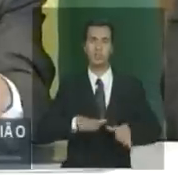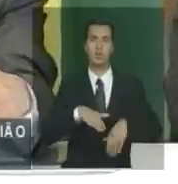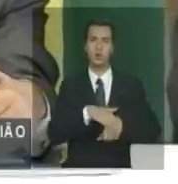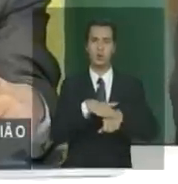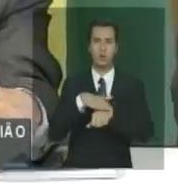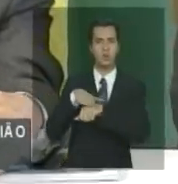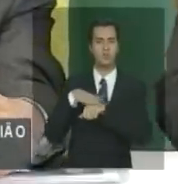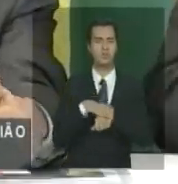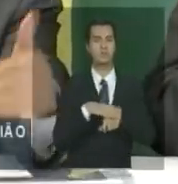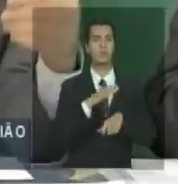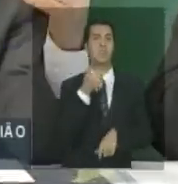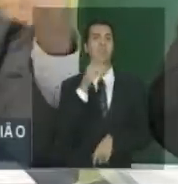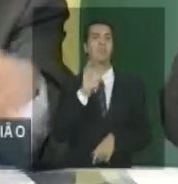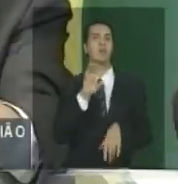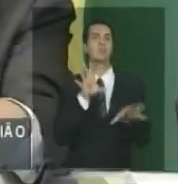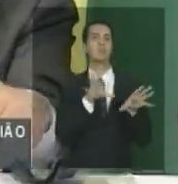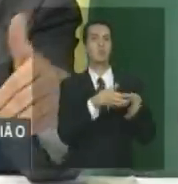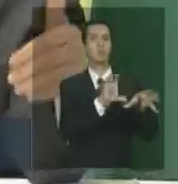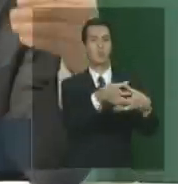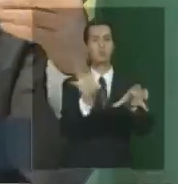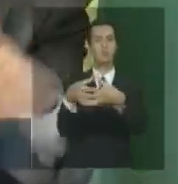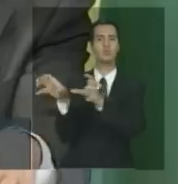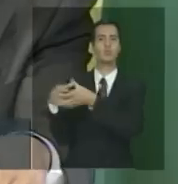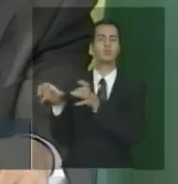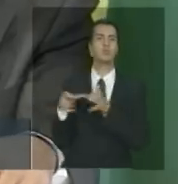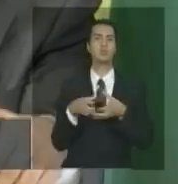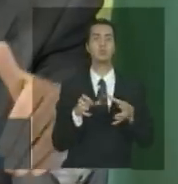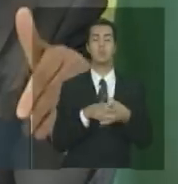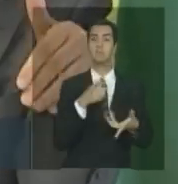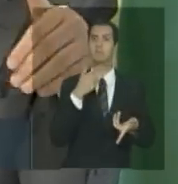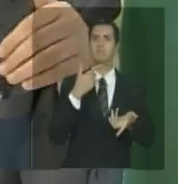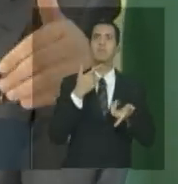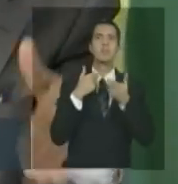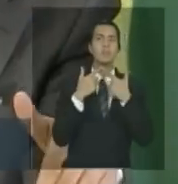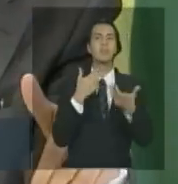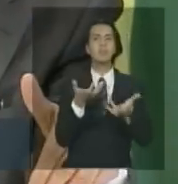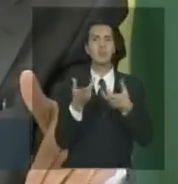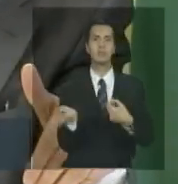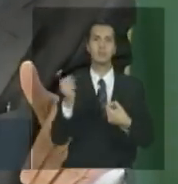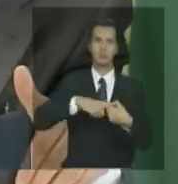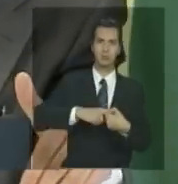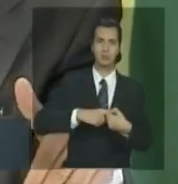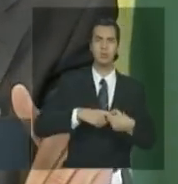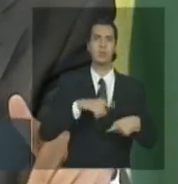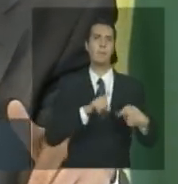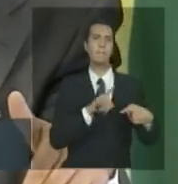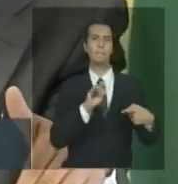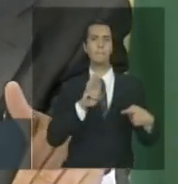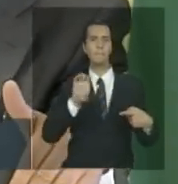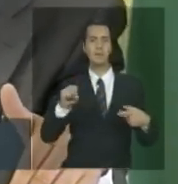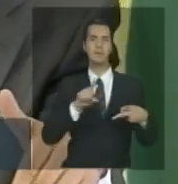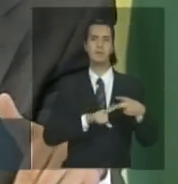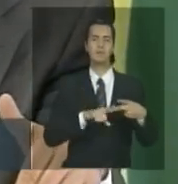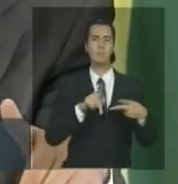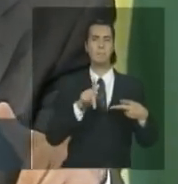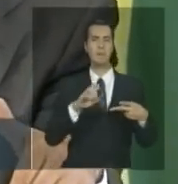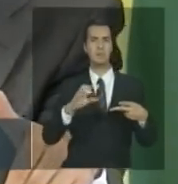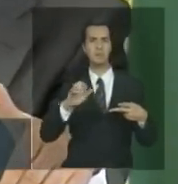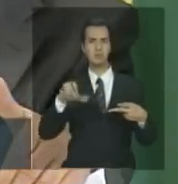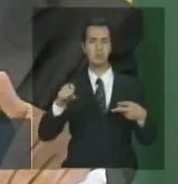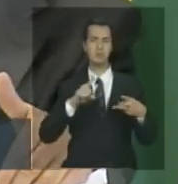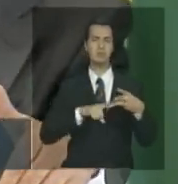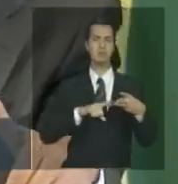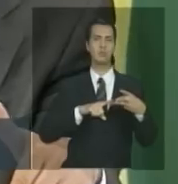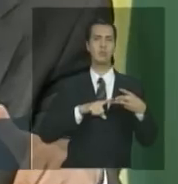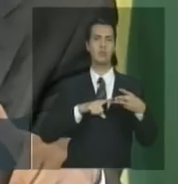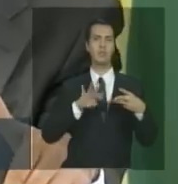estão entusiasmados para entrar, estão entrando, né? Setor de bens de capital, setor de autopeças, o setor